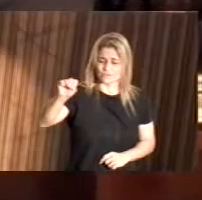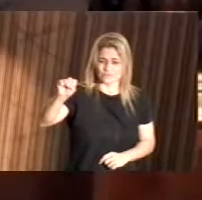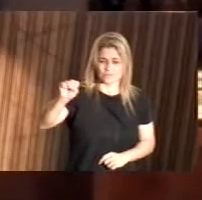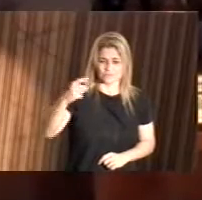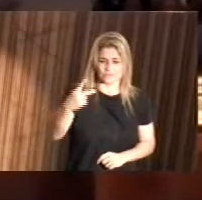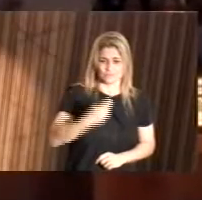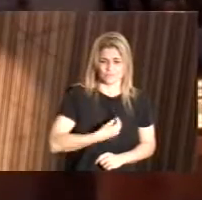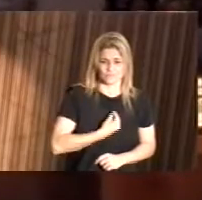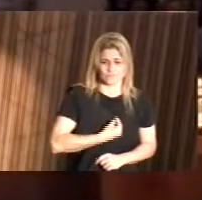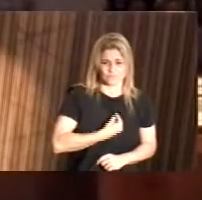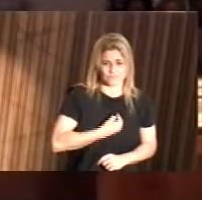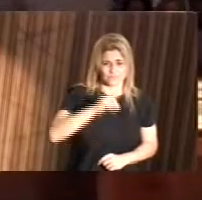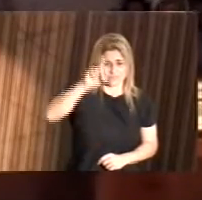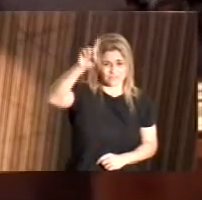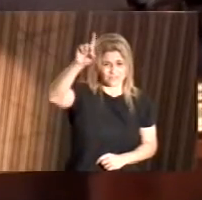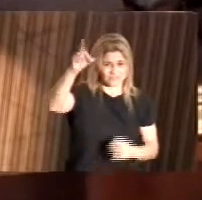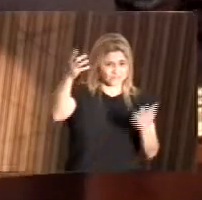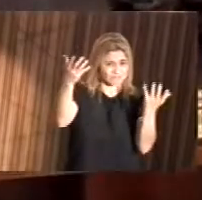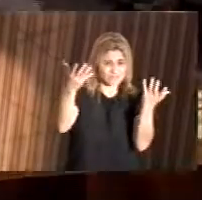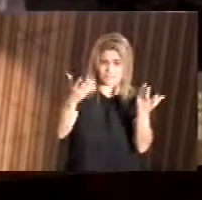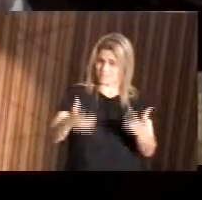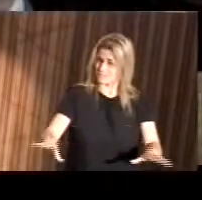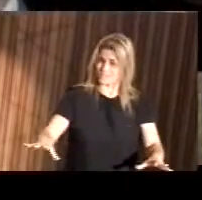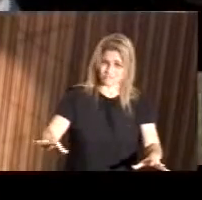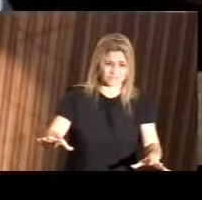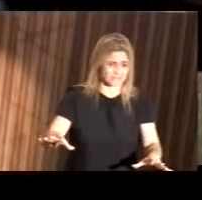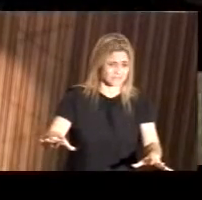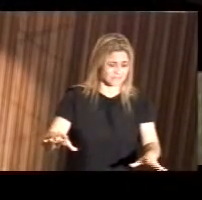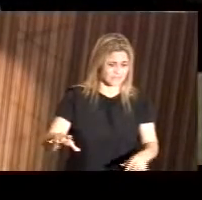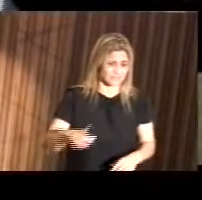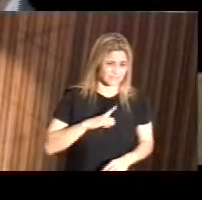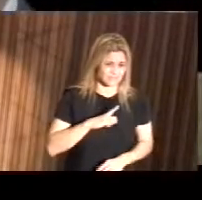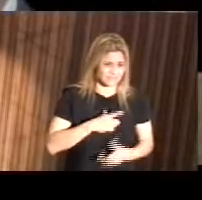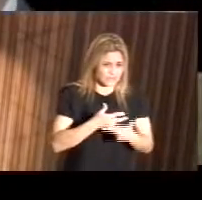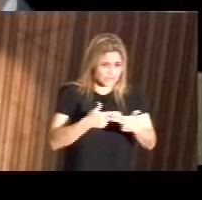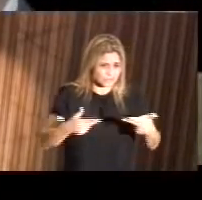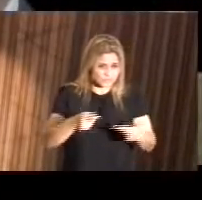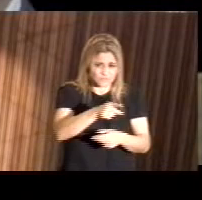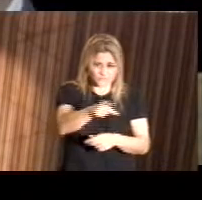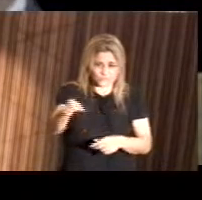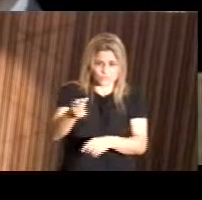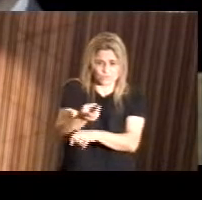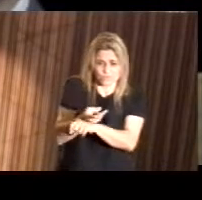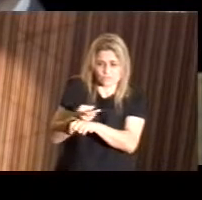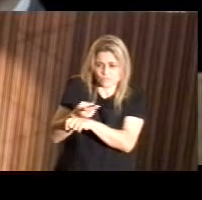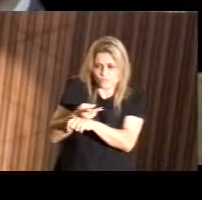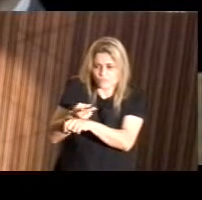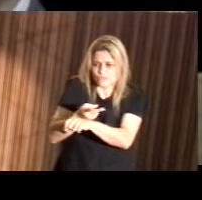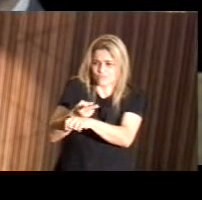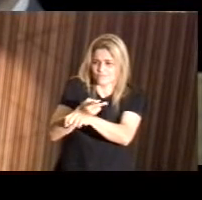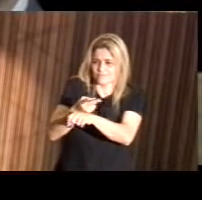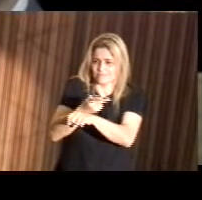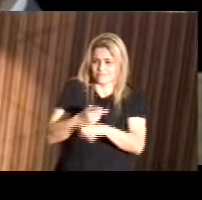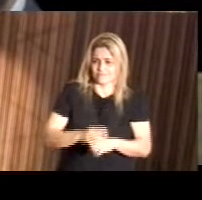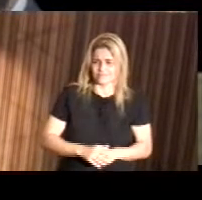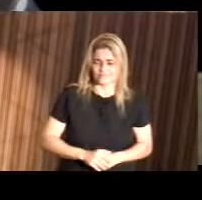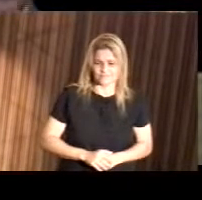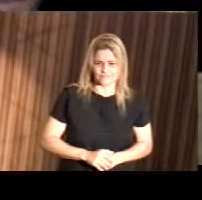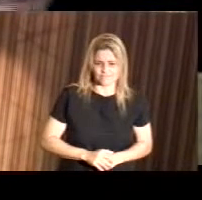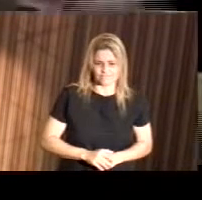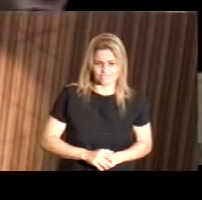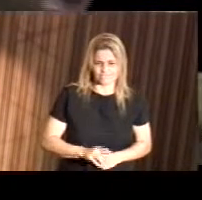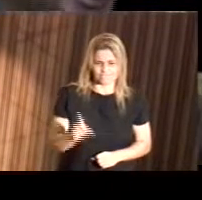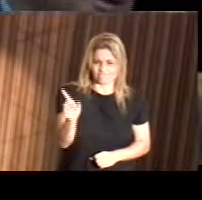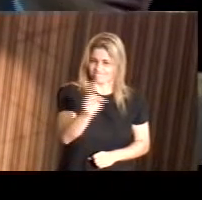quero. Há coisas que você está buscando como ideais de vida que